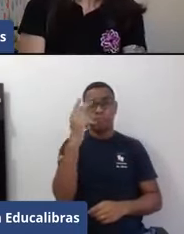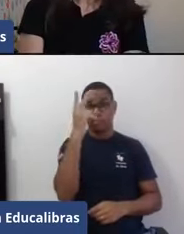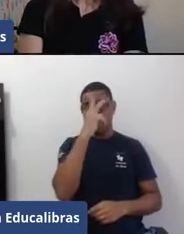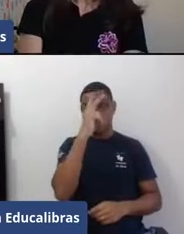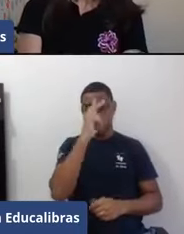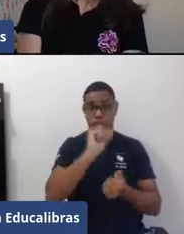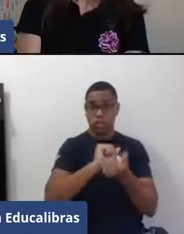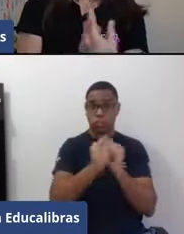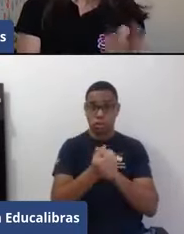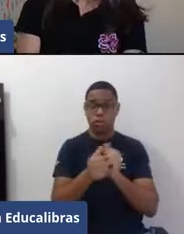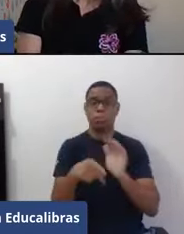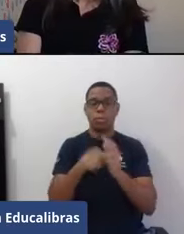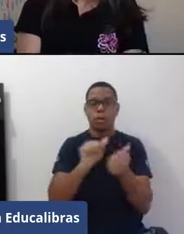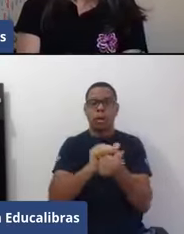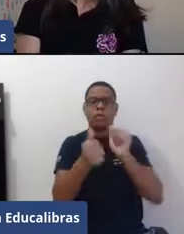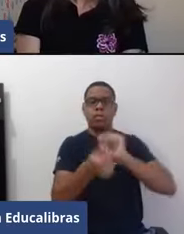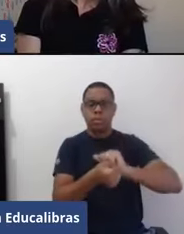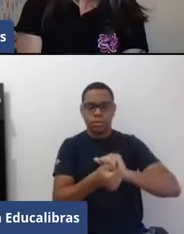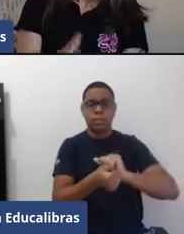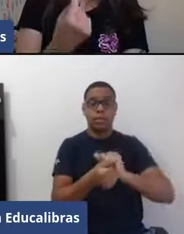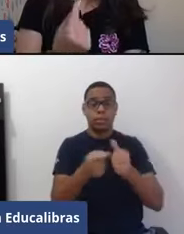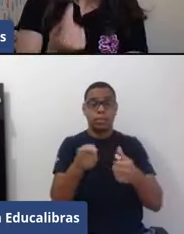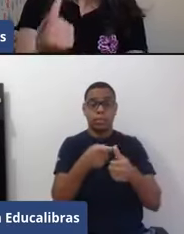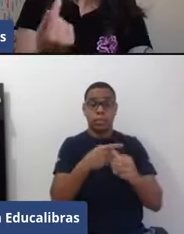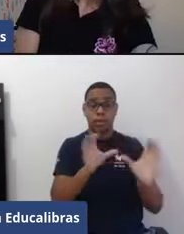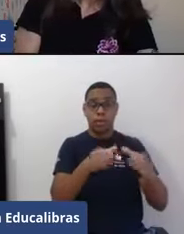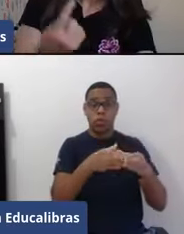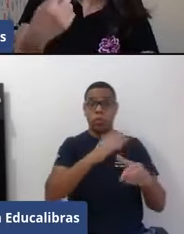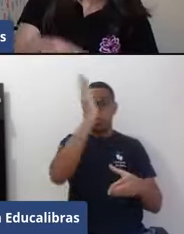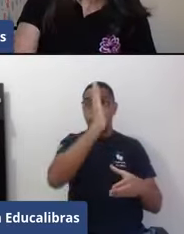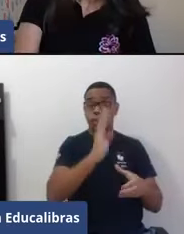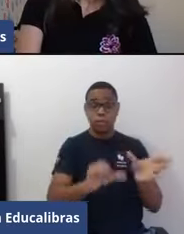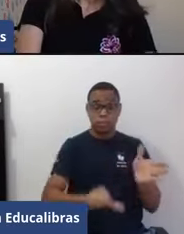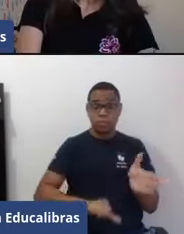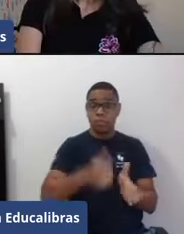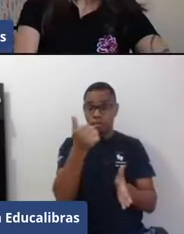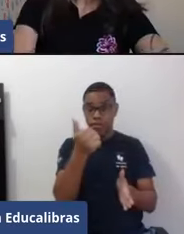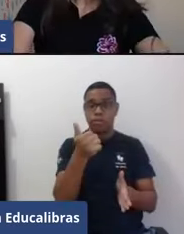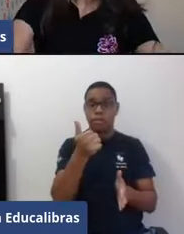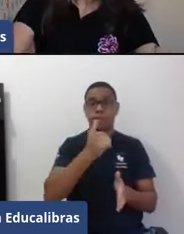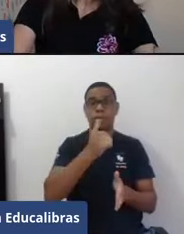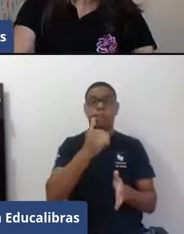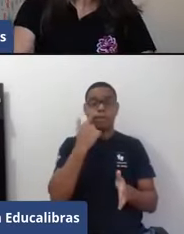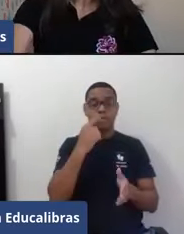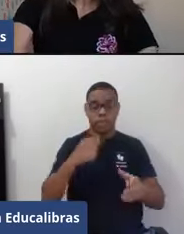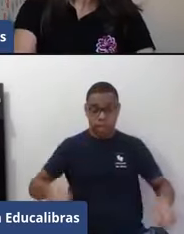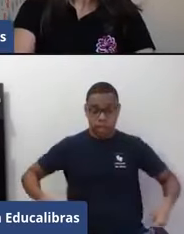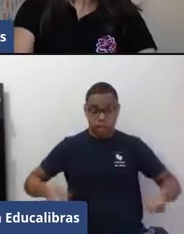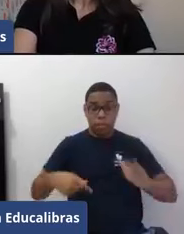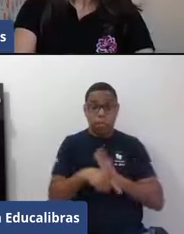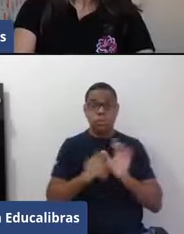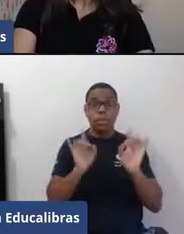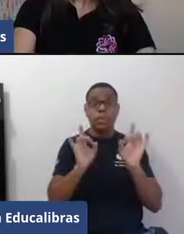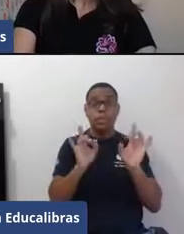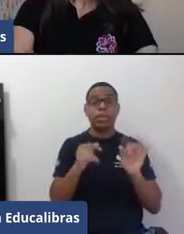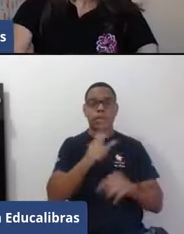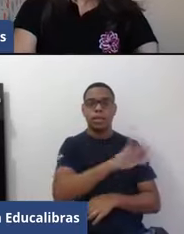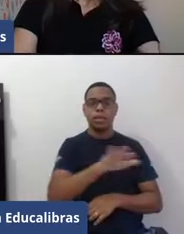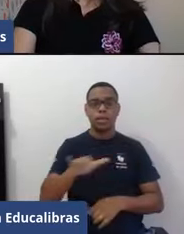esporte adaptado. Porque foi a primeira equipe no Brasil, foi pela primeira vez, Cid, que se fabricou uma cadeira esportiva para criança aqui no